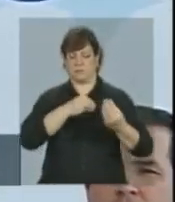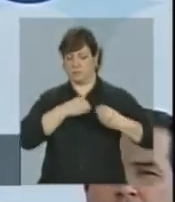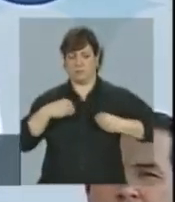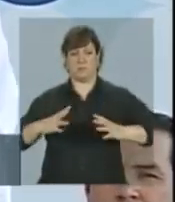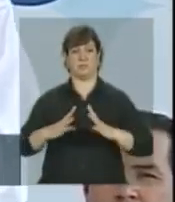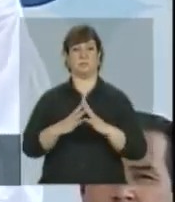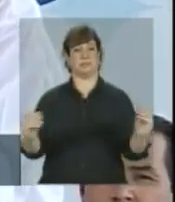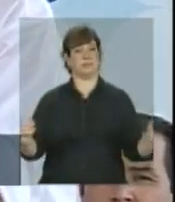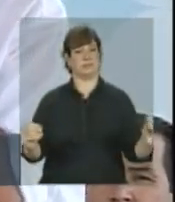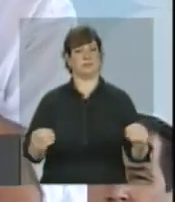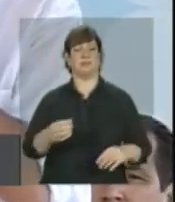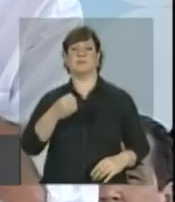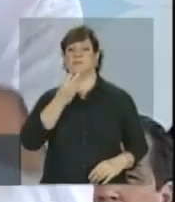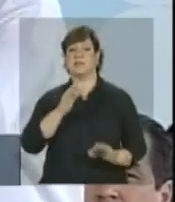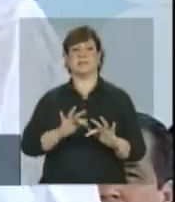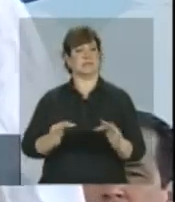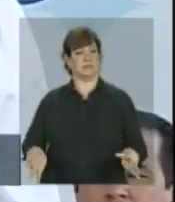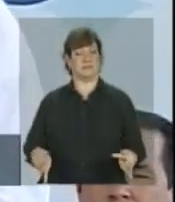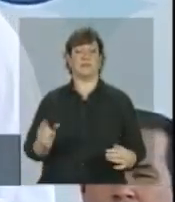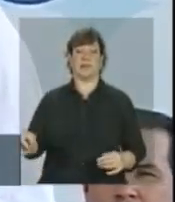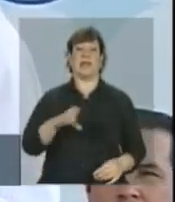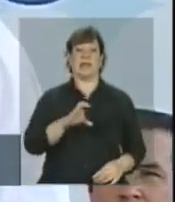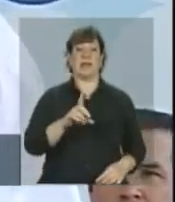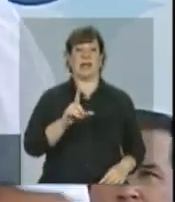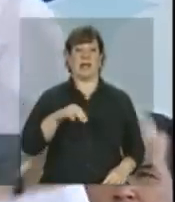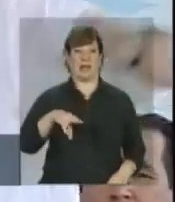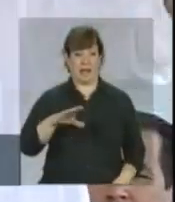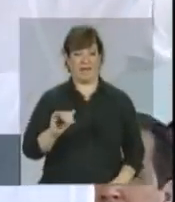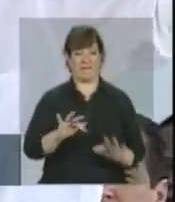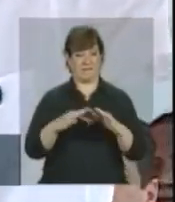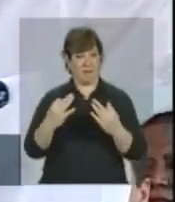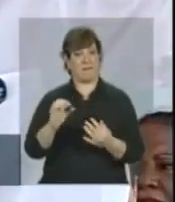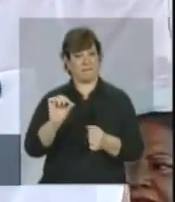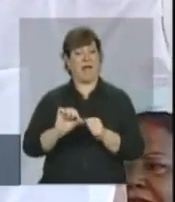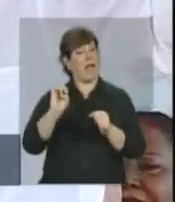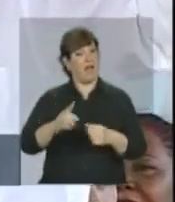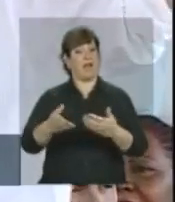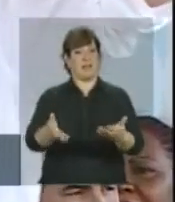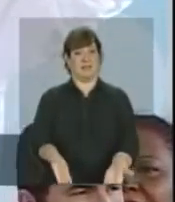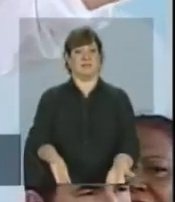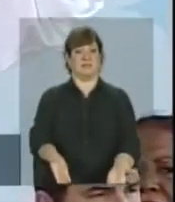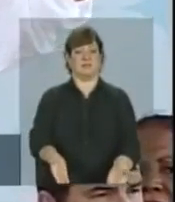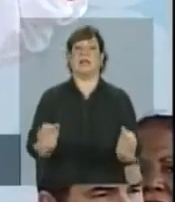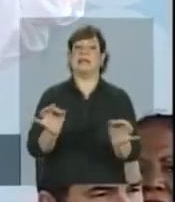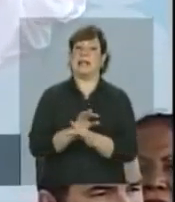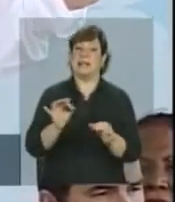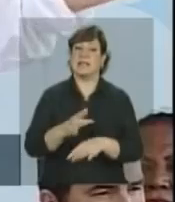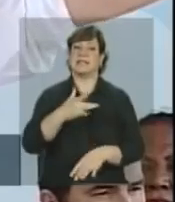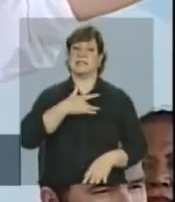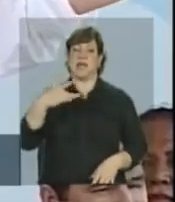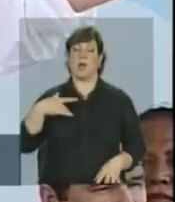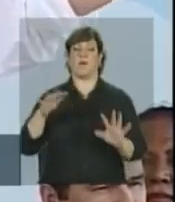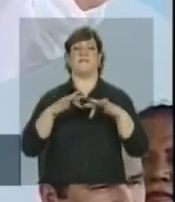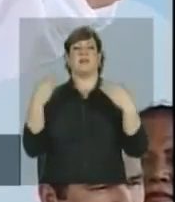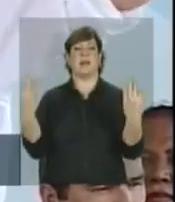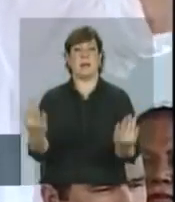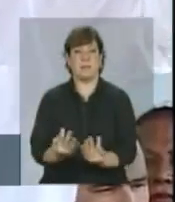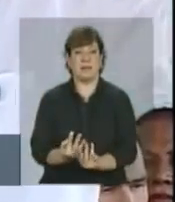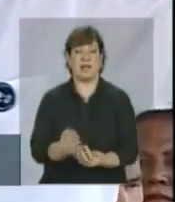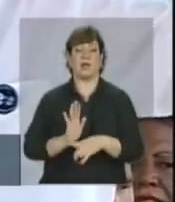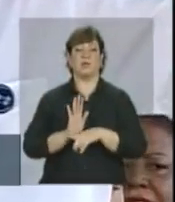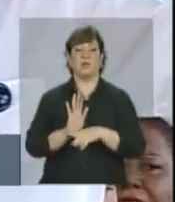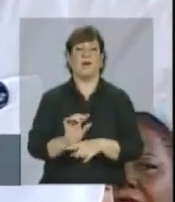resolveu o problema com um simples remédio. O que a clínica da família faz é isso, é tratar da saúde das famílias e